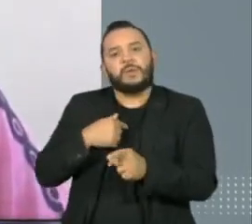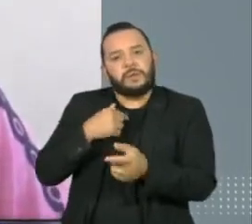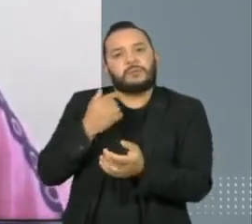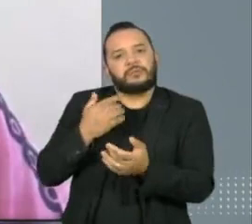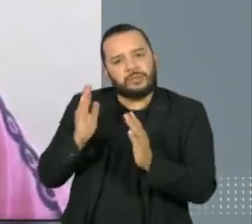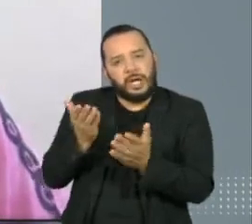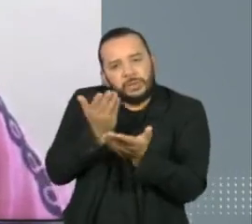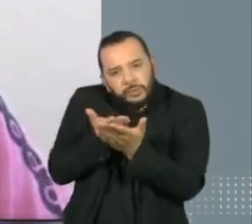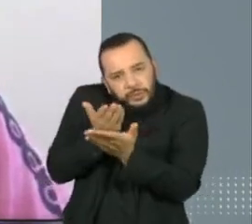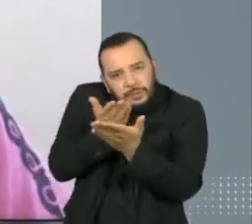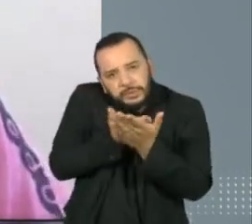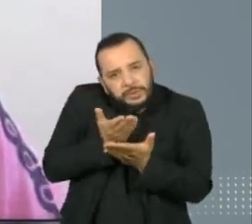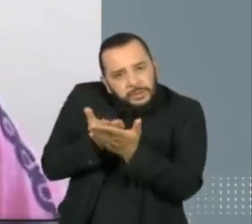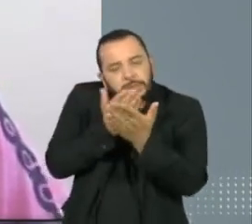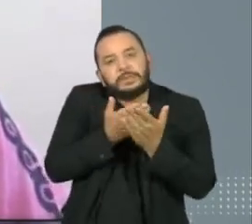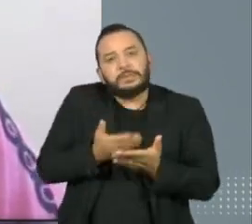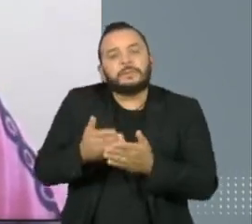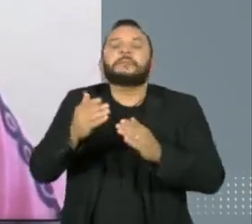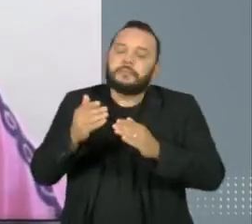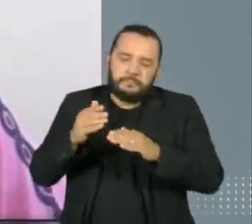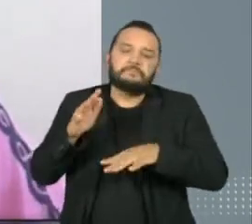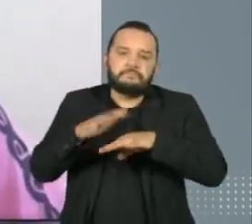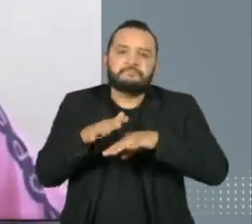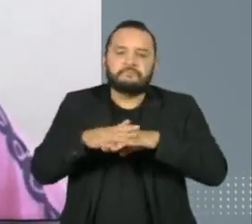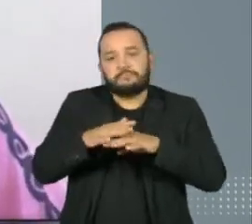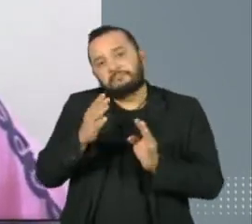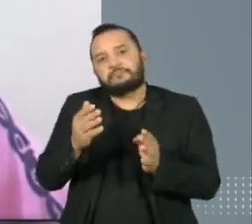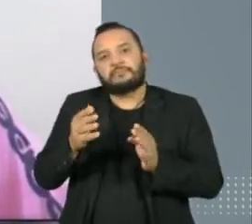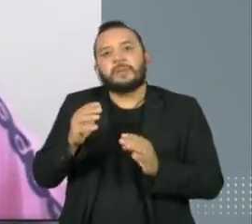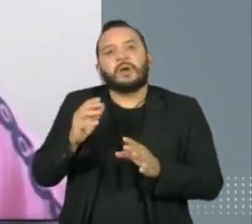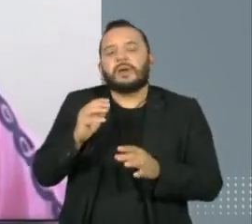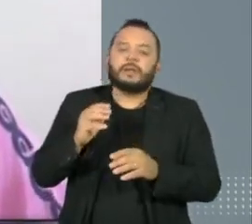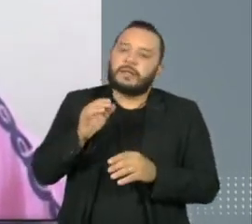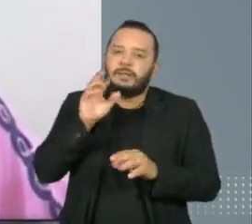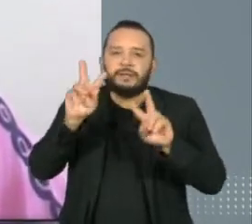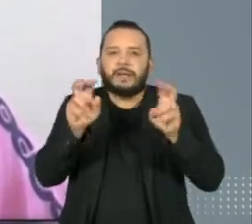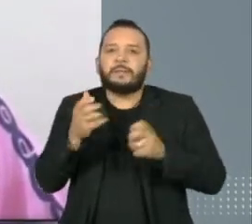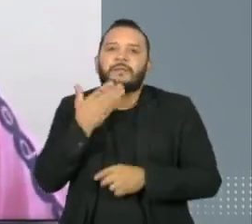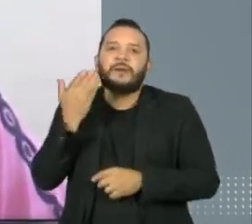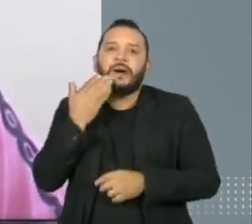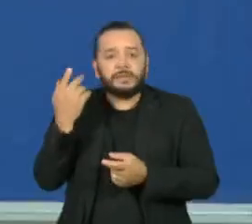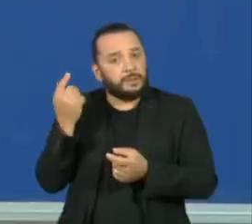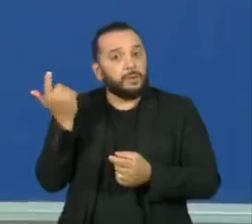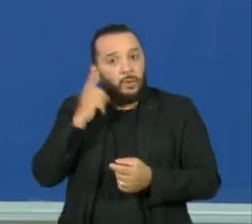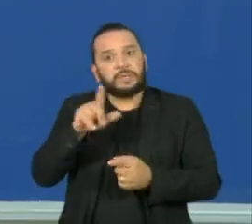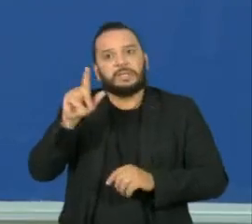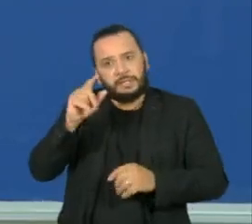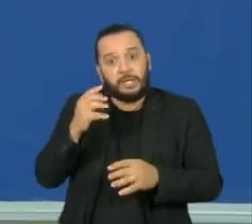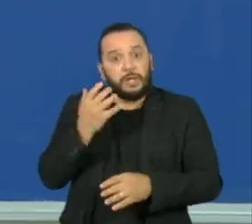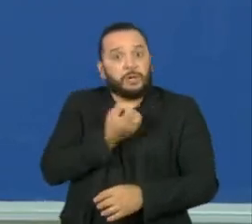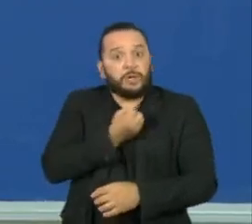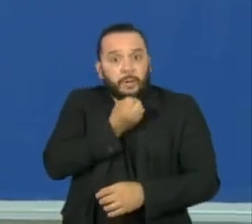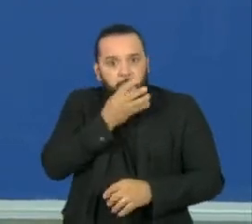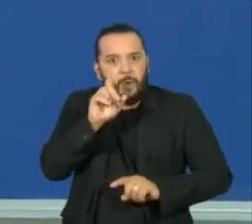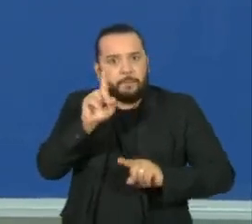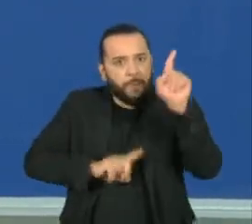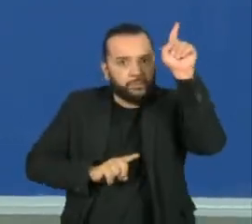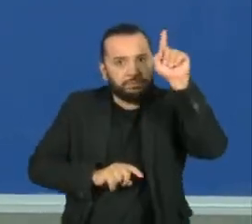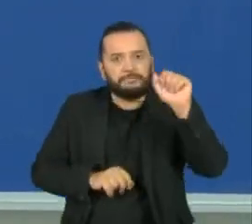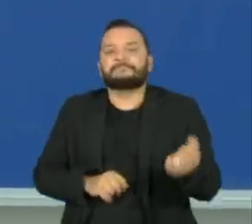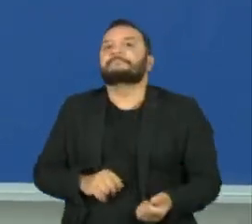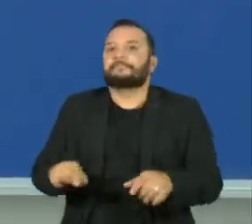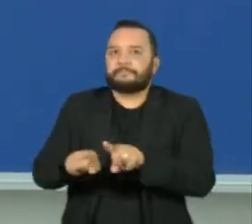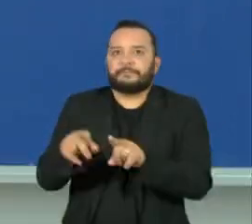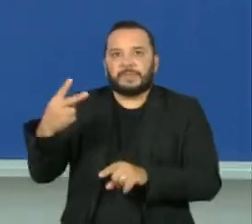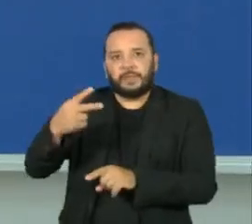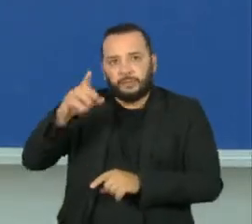matemática, principalmente os mais fáceis, né, porque são os que vão alavancar a minha nota pela TRI. O segundo dia de Enem também pode